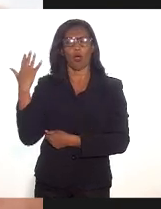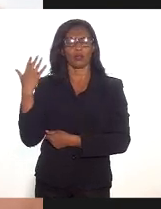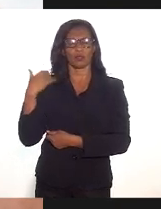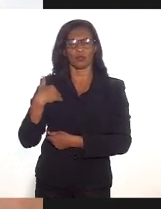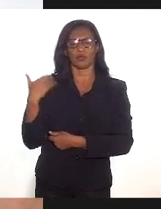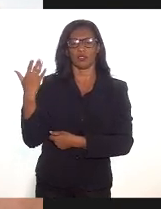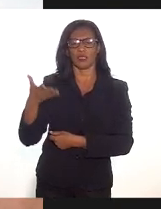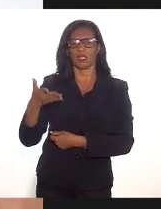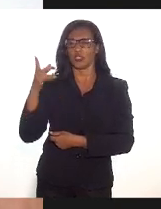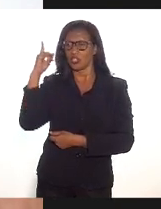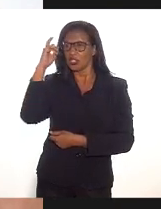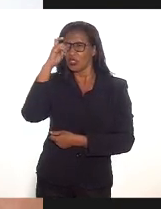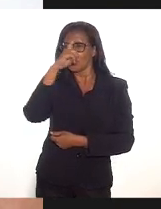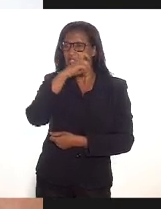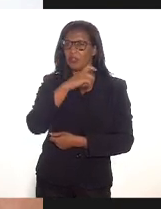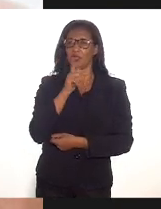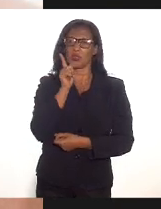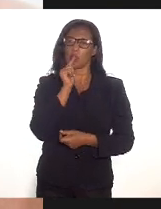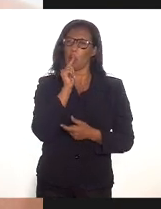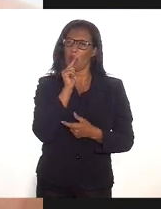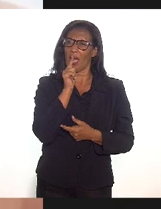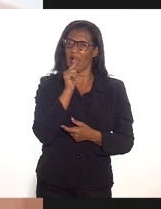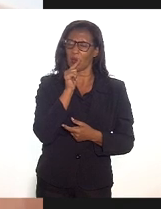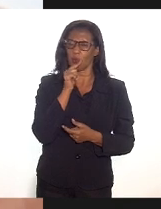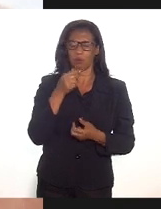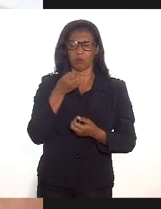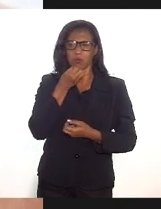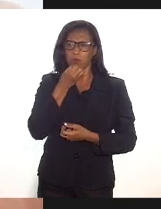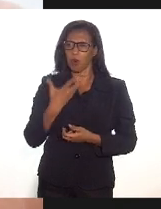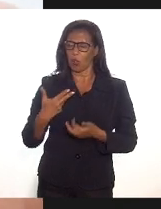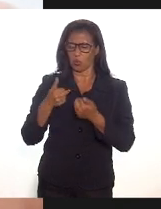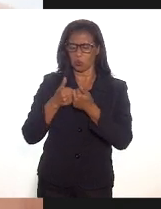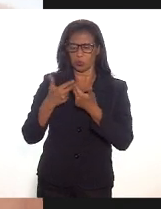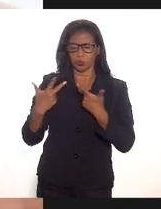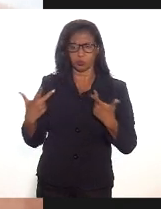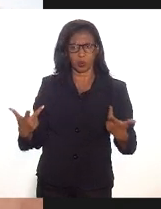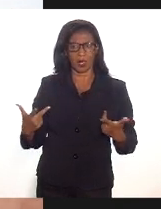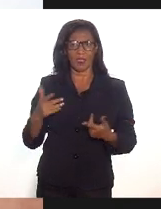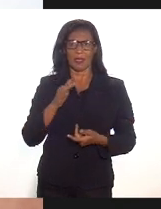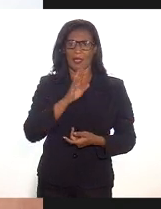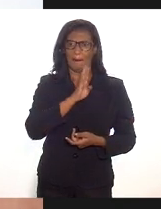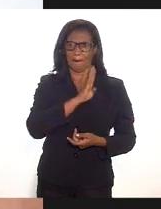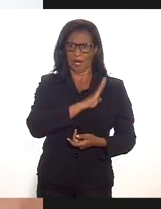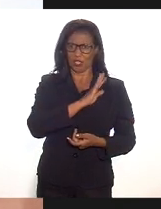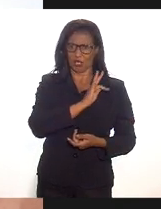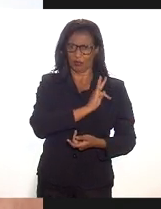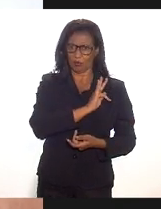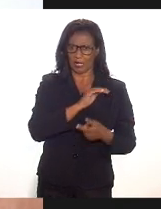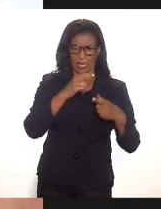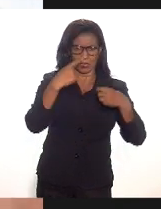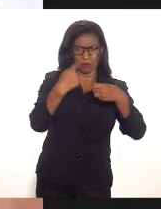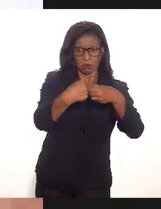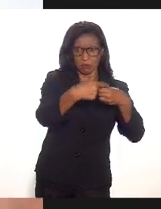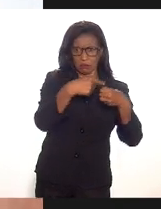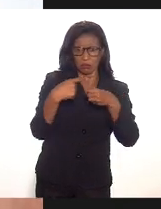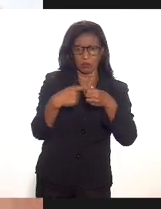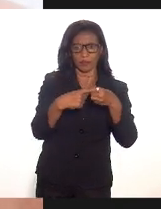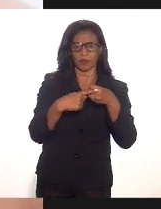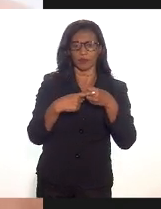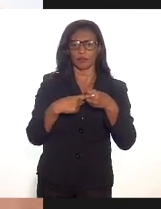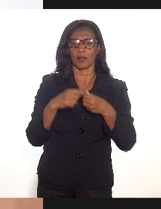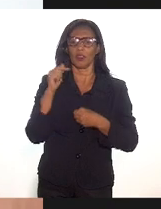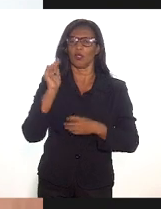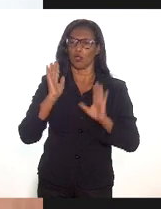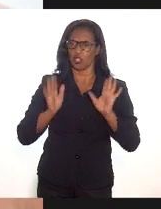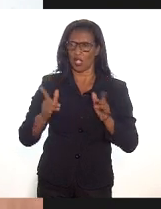difícil o fornecimento de água, de uma água de qualidade, tanto na Baixada, que é de onde vem a origem da nossa água, nós fizemos aqui